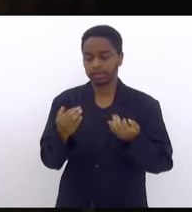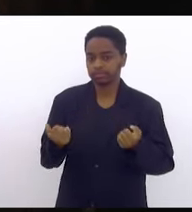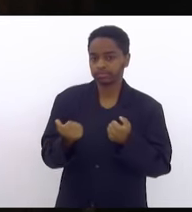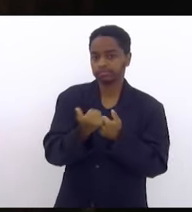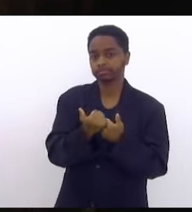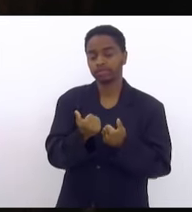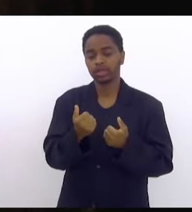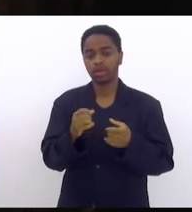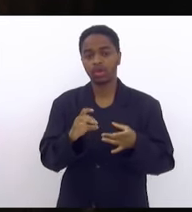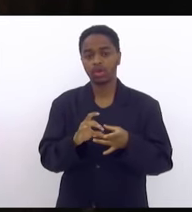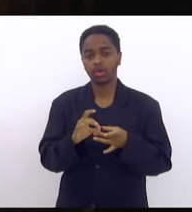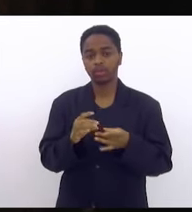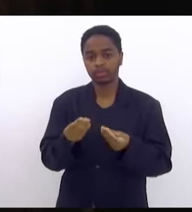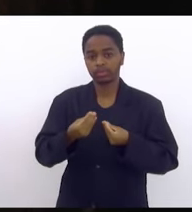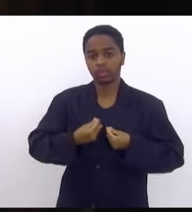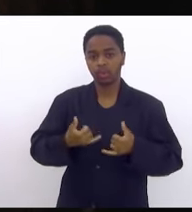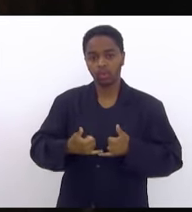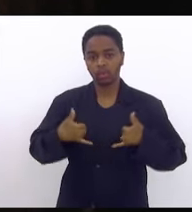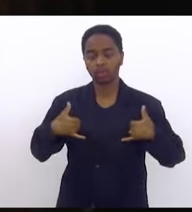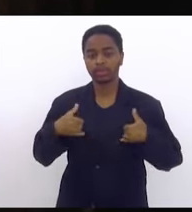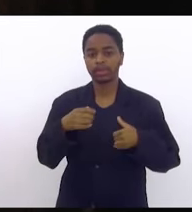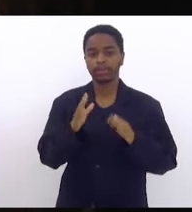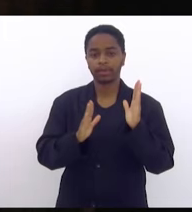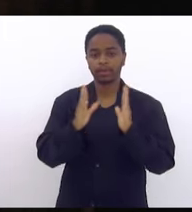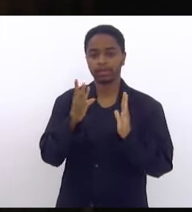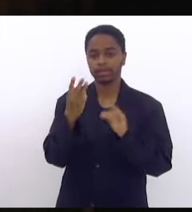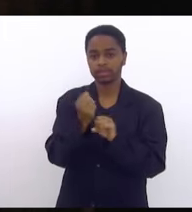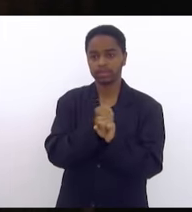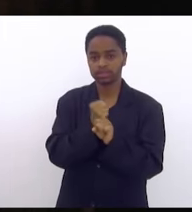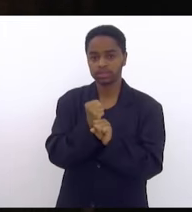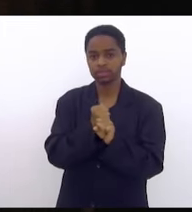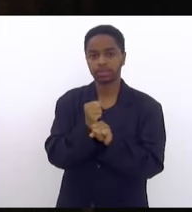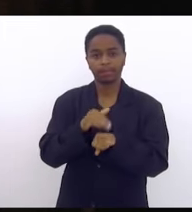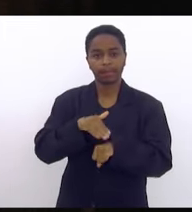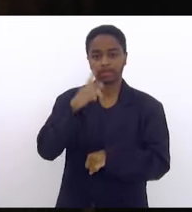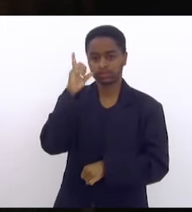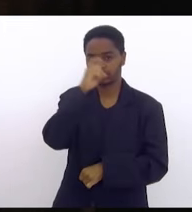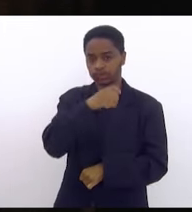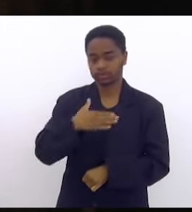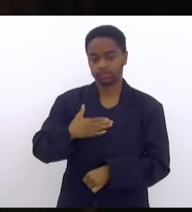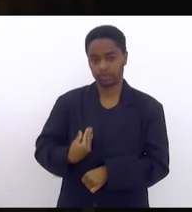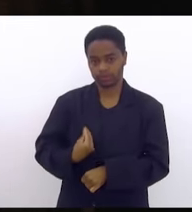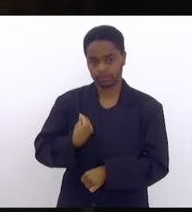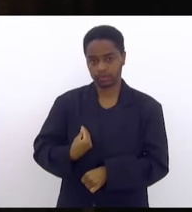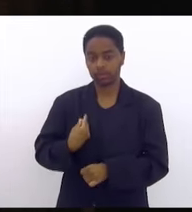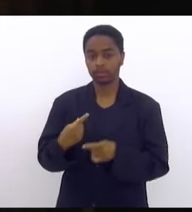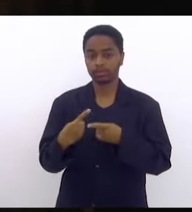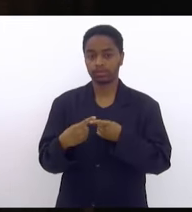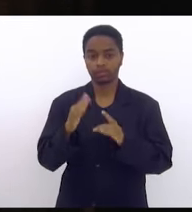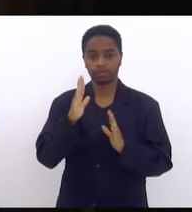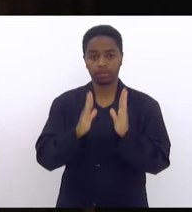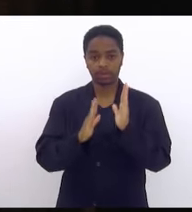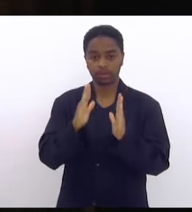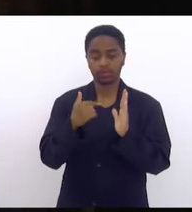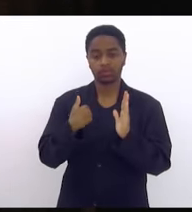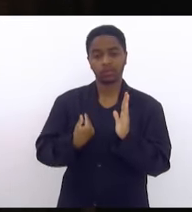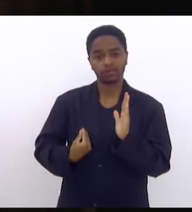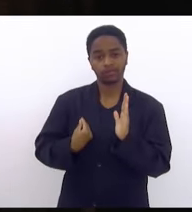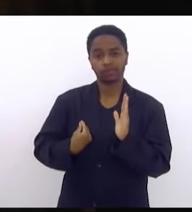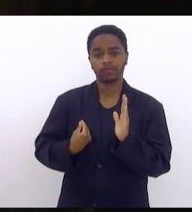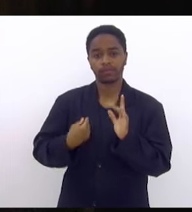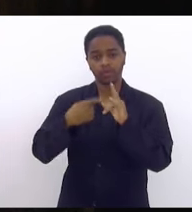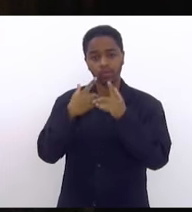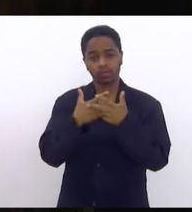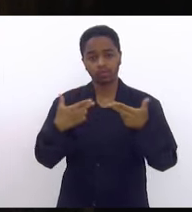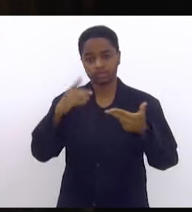Eu tive esses 3 anos, foram os 3 anos mais difíceis da minha vida, esses 3 anos de tudo que eu já vivi,